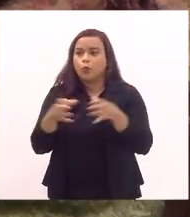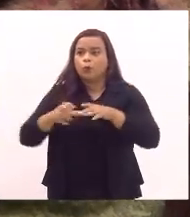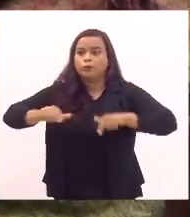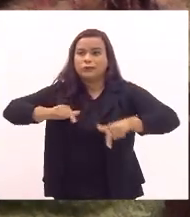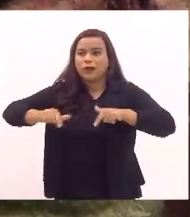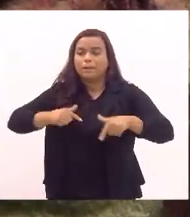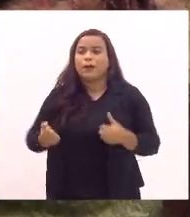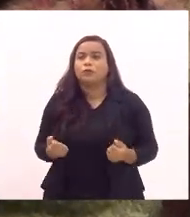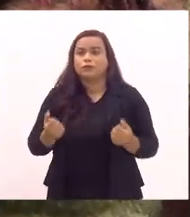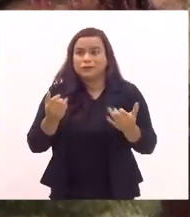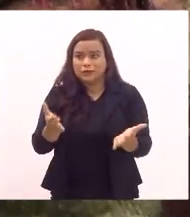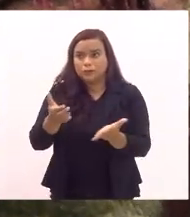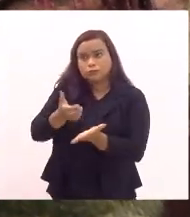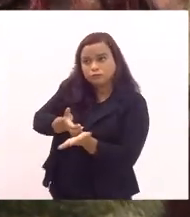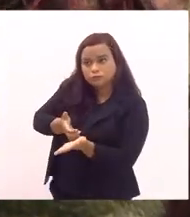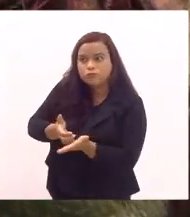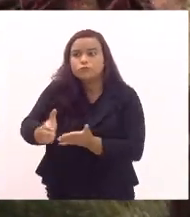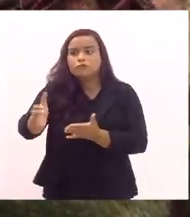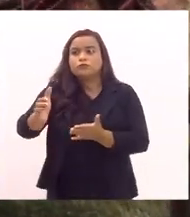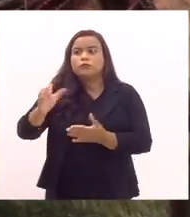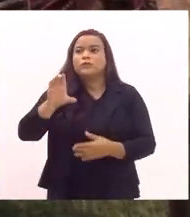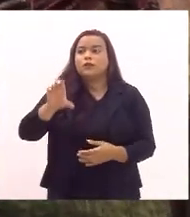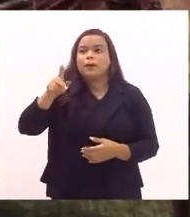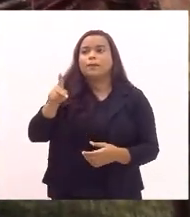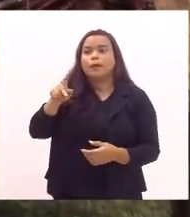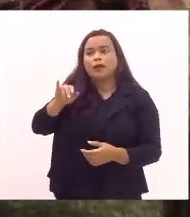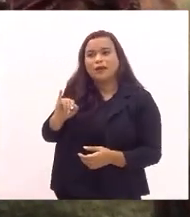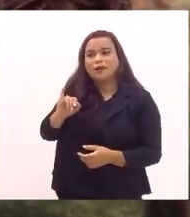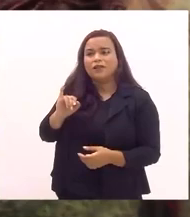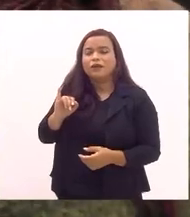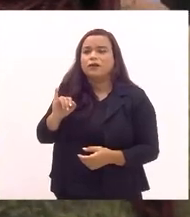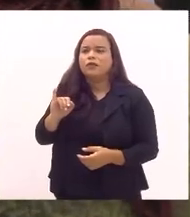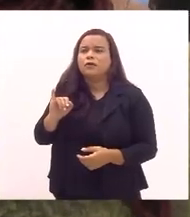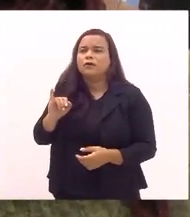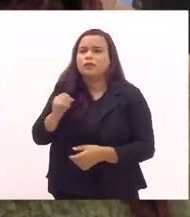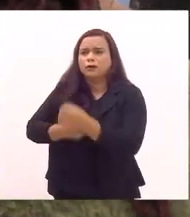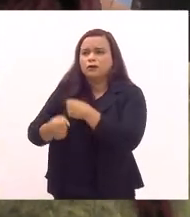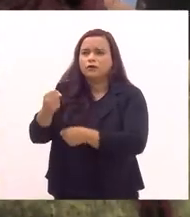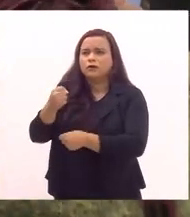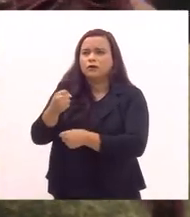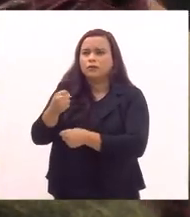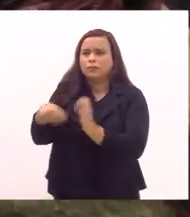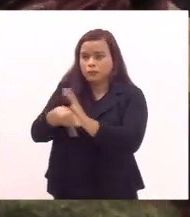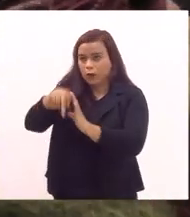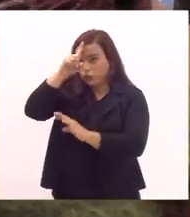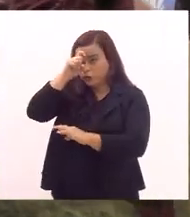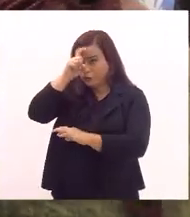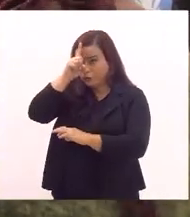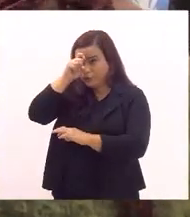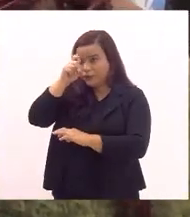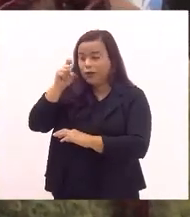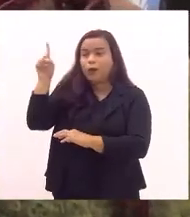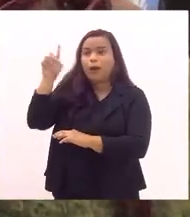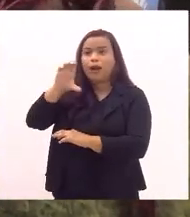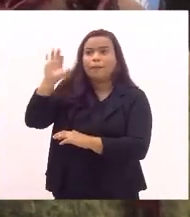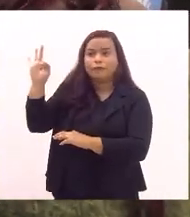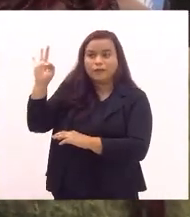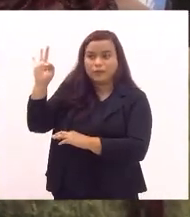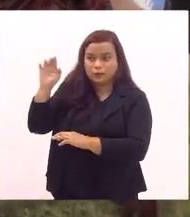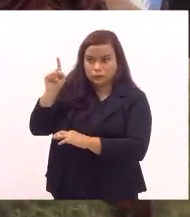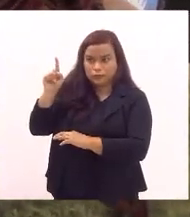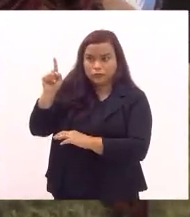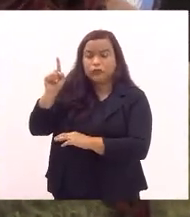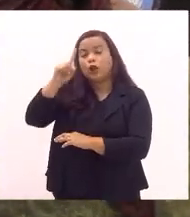que foi instituído a partir da CPI de do hospital de Cabo Frio